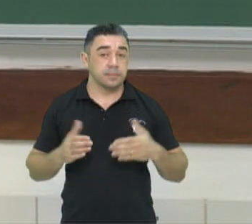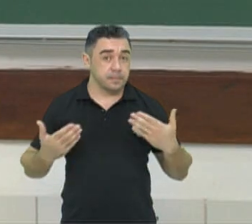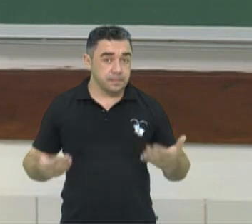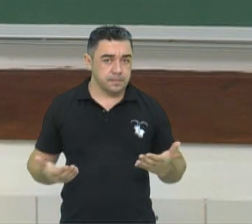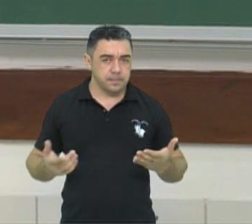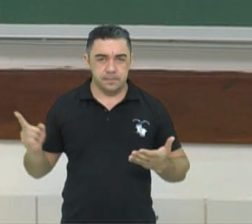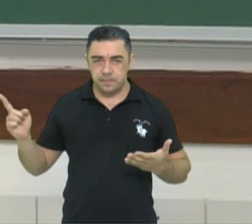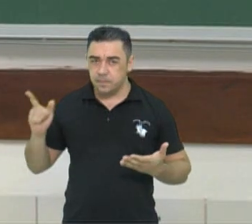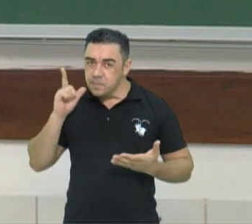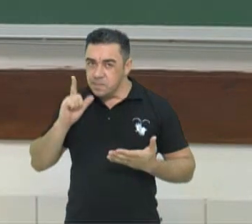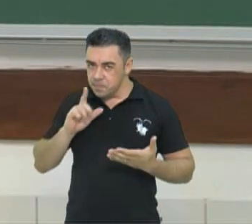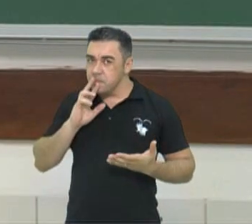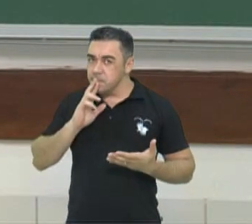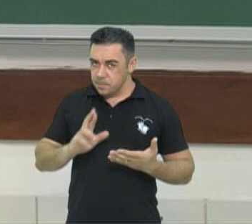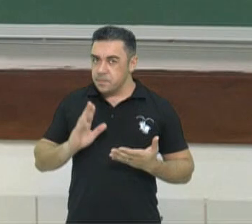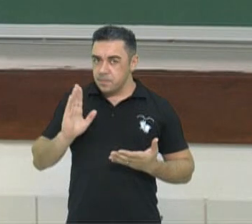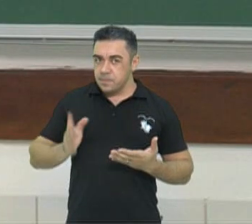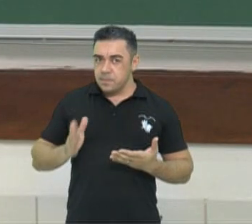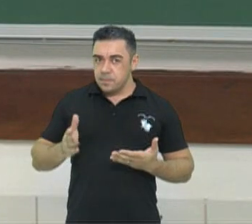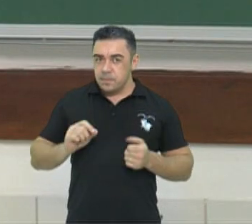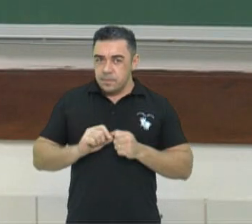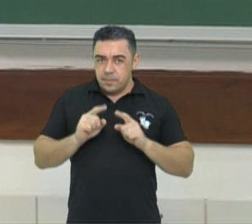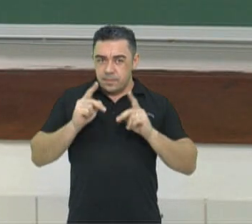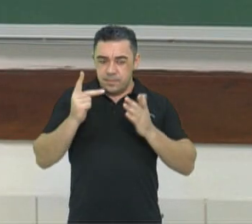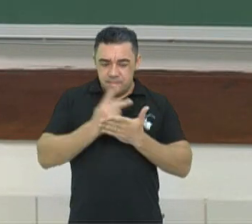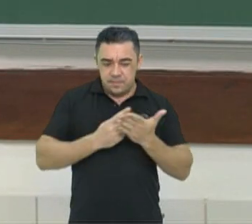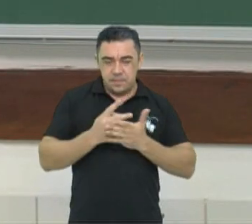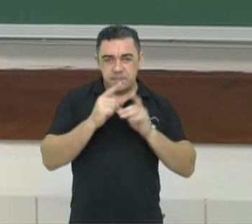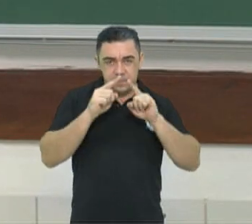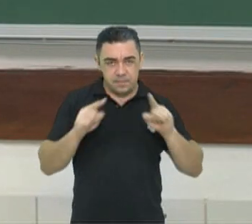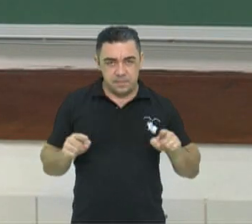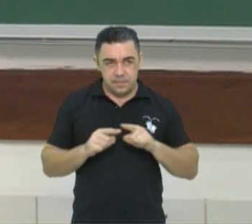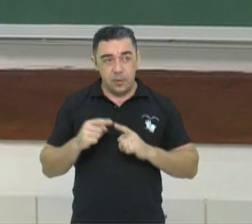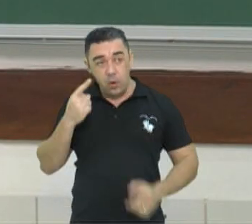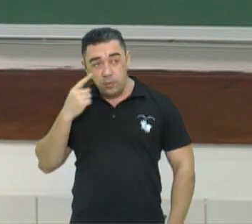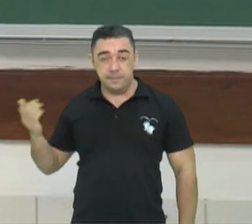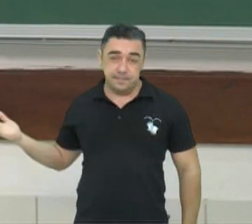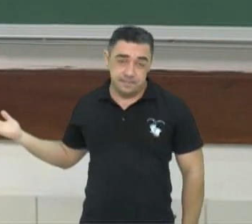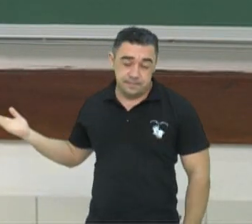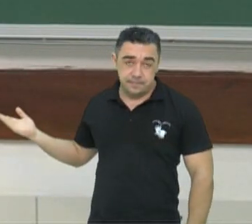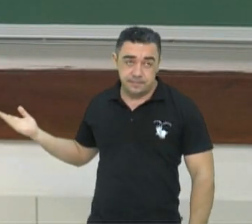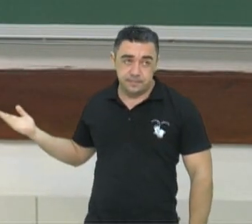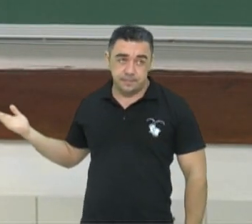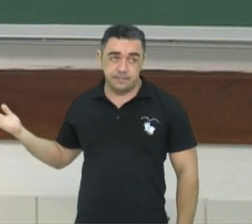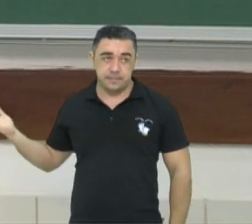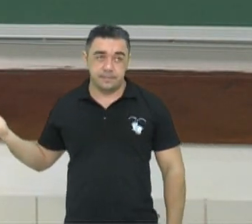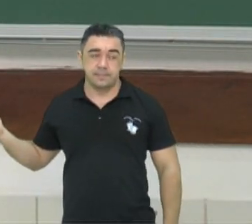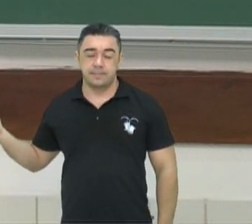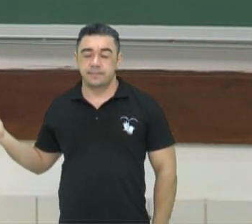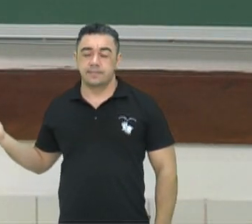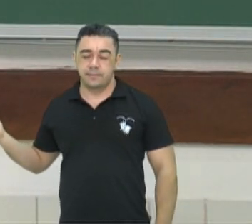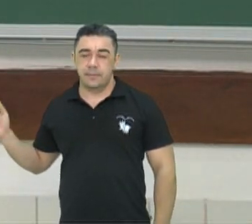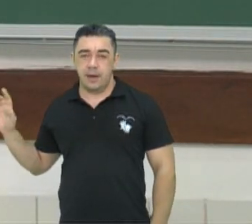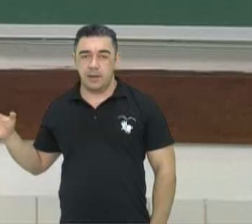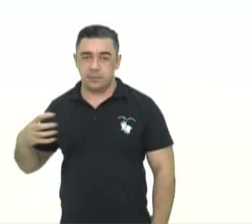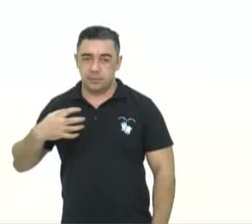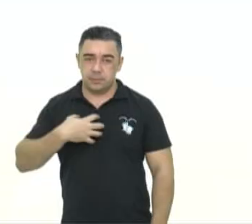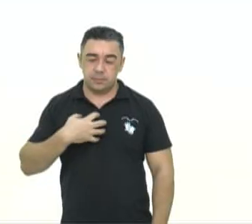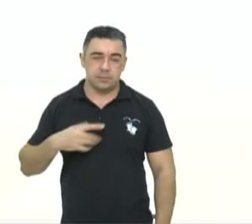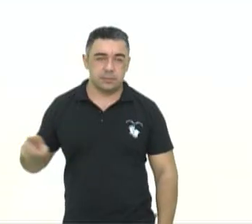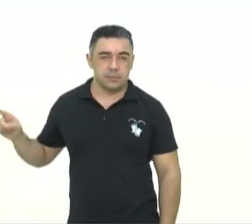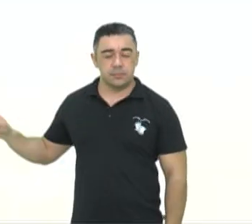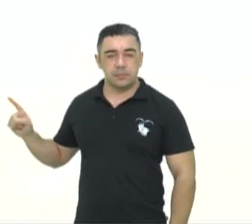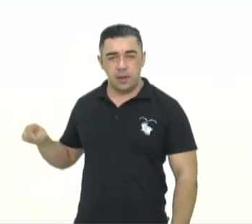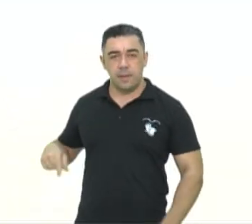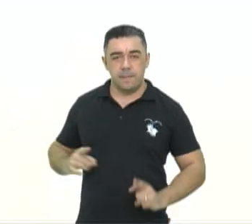Então, gente, conseguiu colocar aí na figura como é que ficou? Então, olha lá. Então, nós temos a situação do